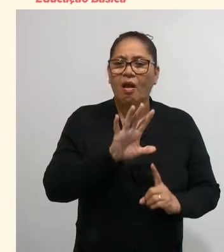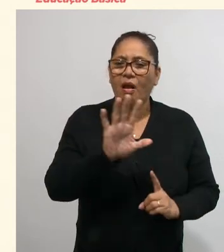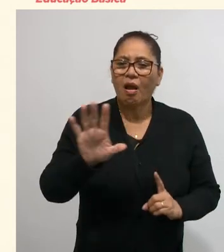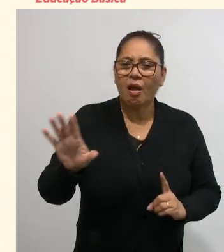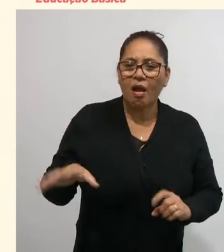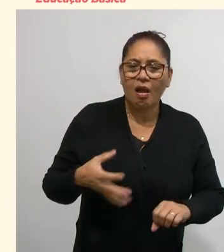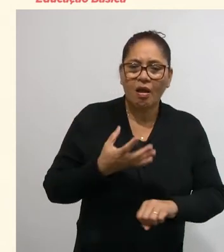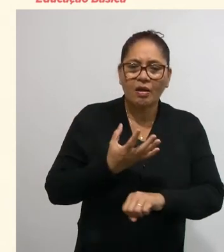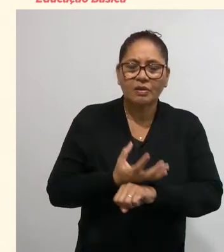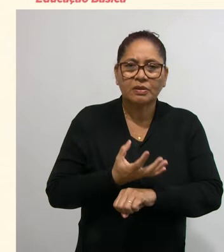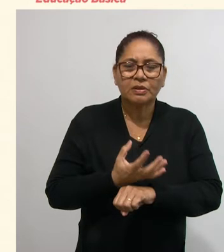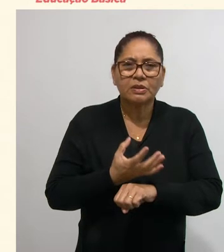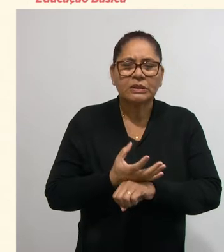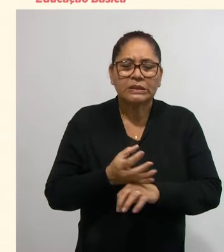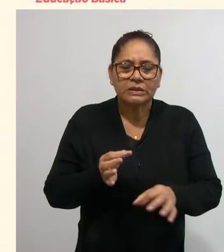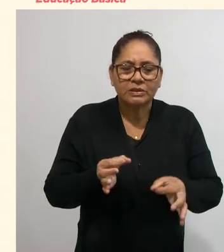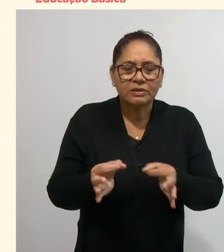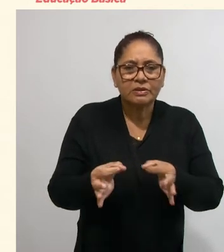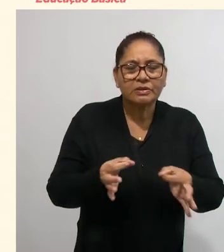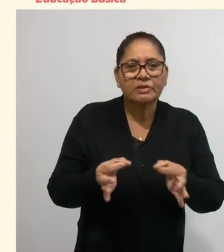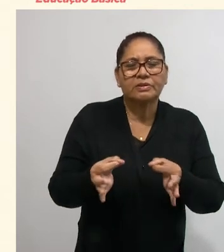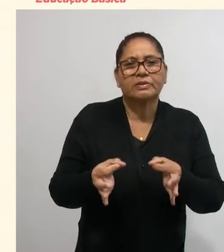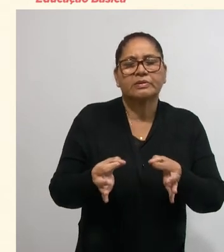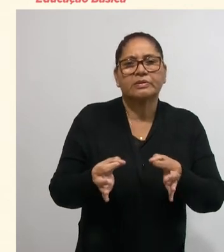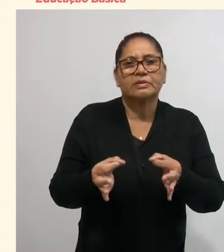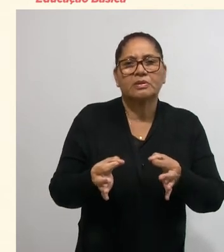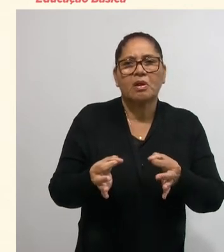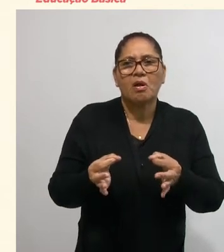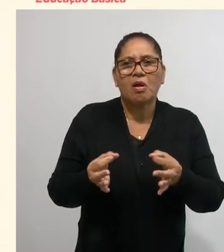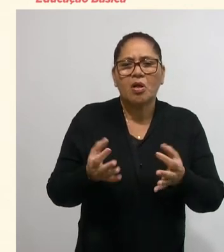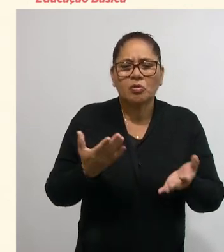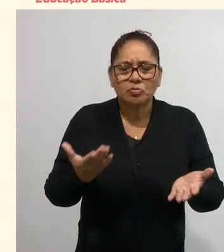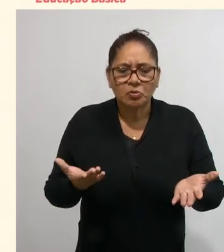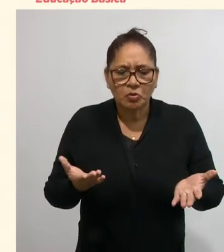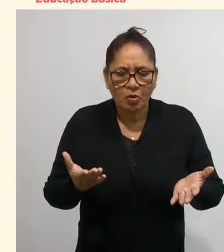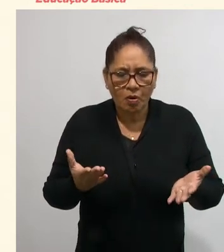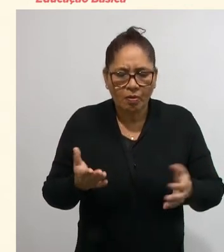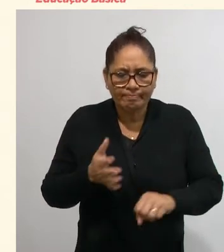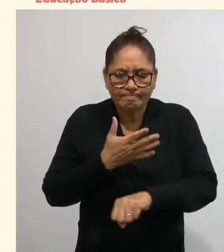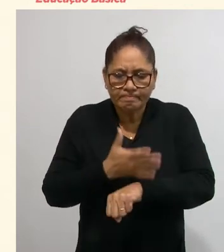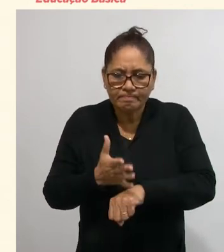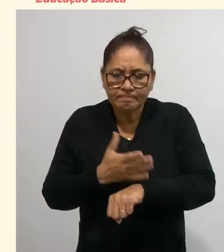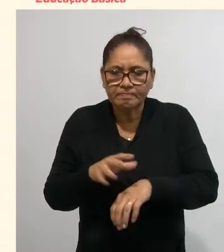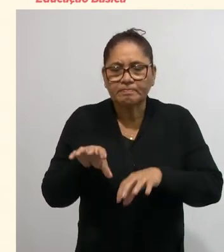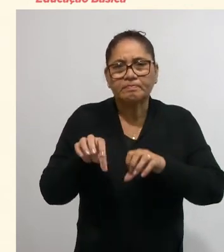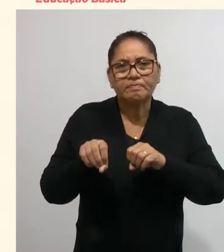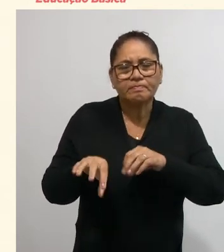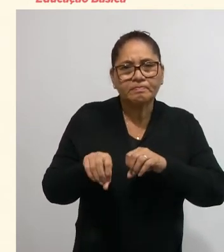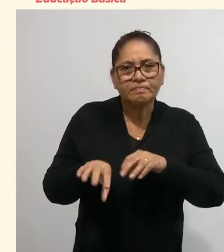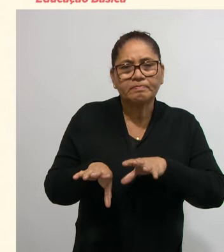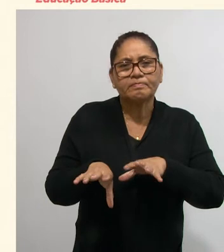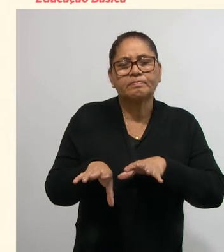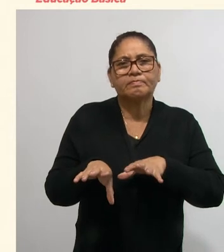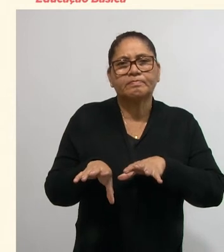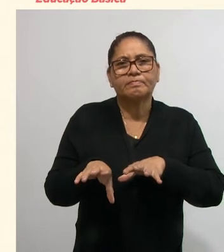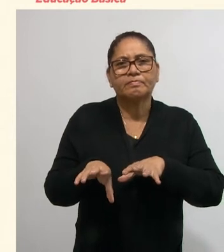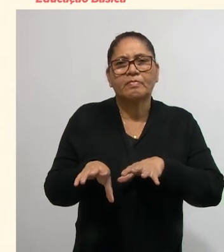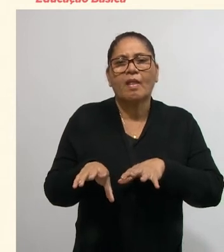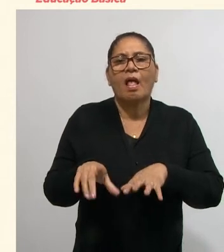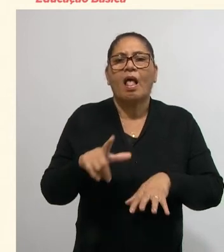disciplina consiste em analisar as diferentes interfaces da prática educativa a